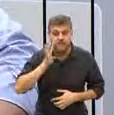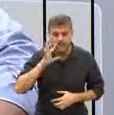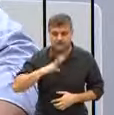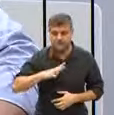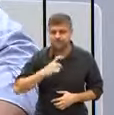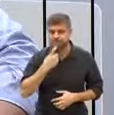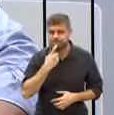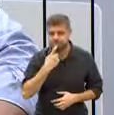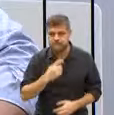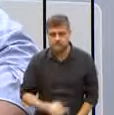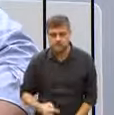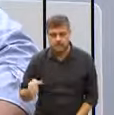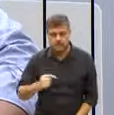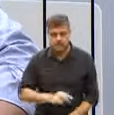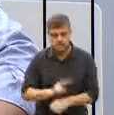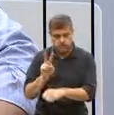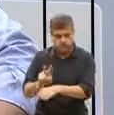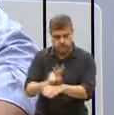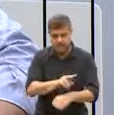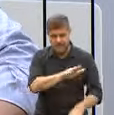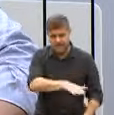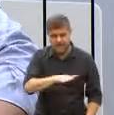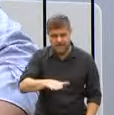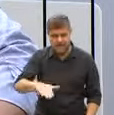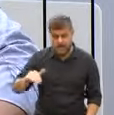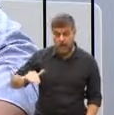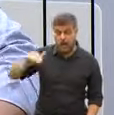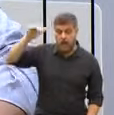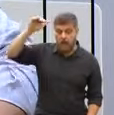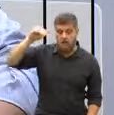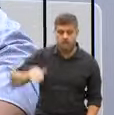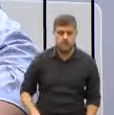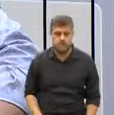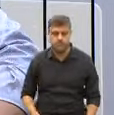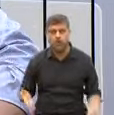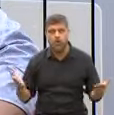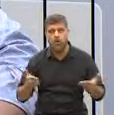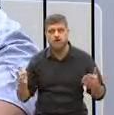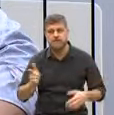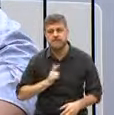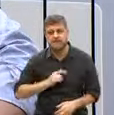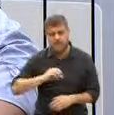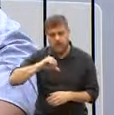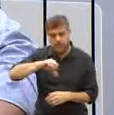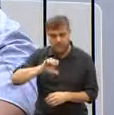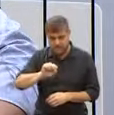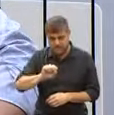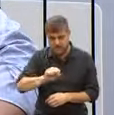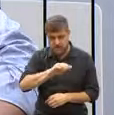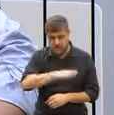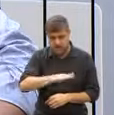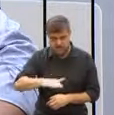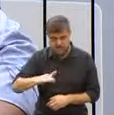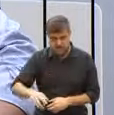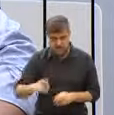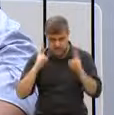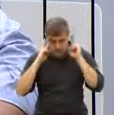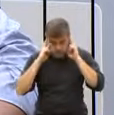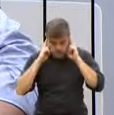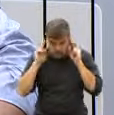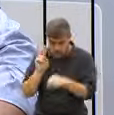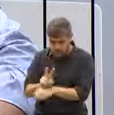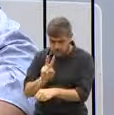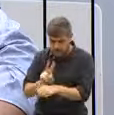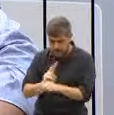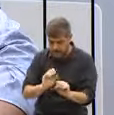Campinas. A gente cuida de crianças e adultos deficientes. Hoje nós temos aí 98 crianças que são assistidas diretamente